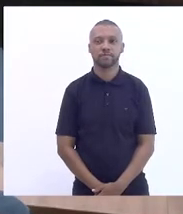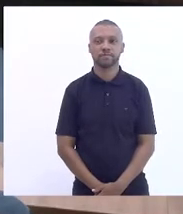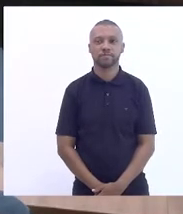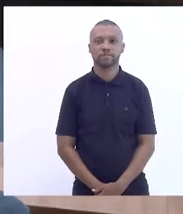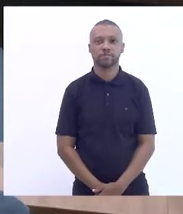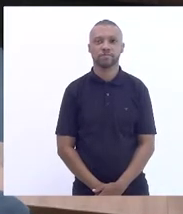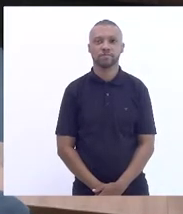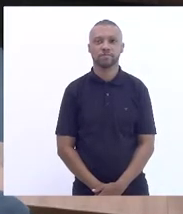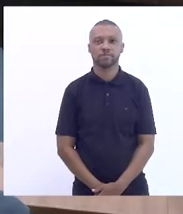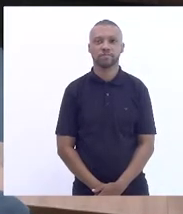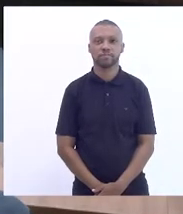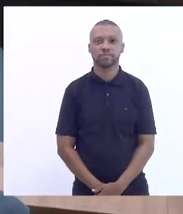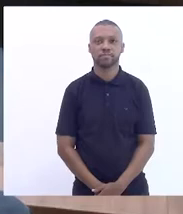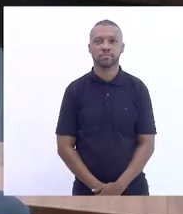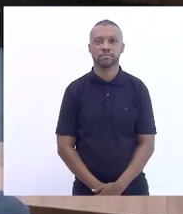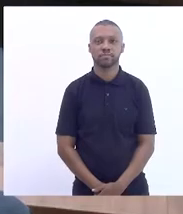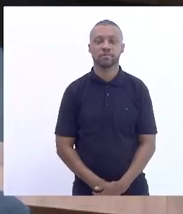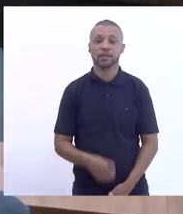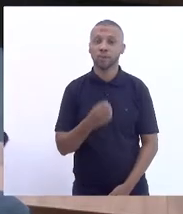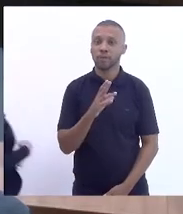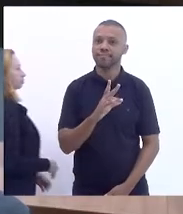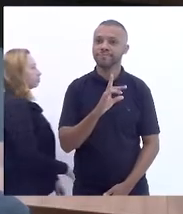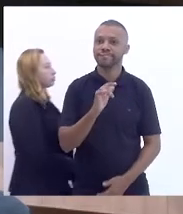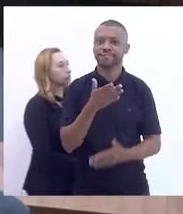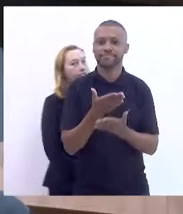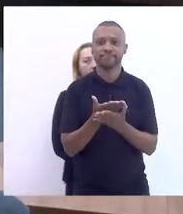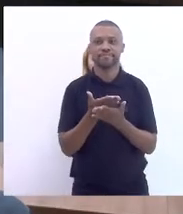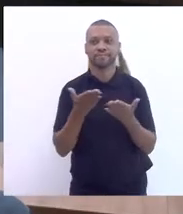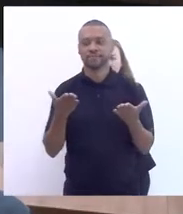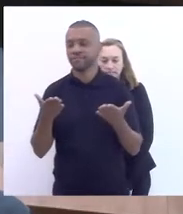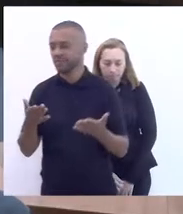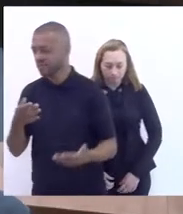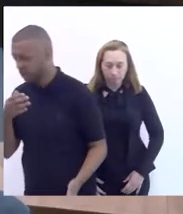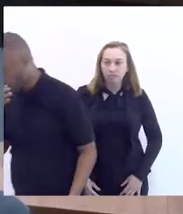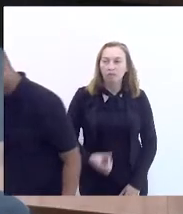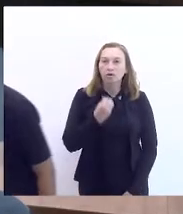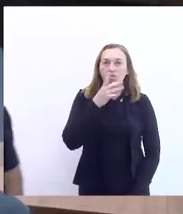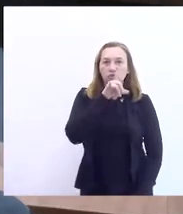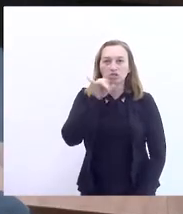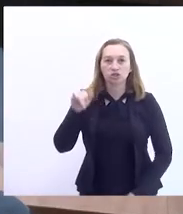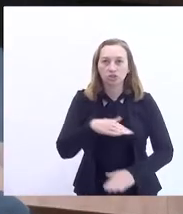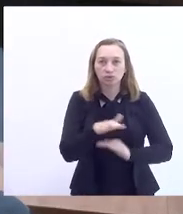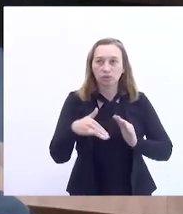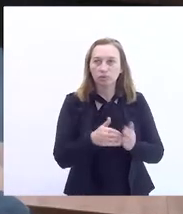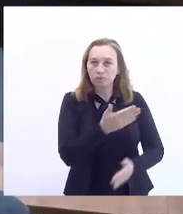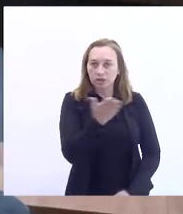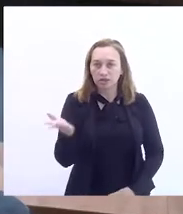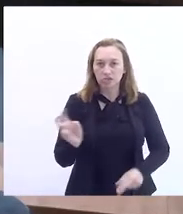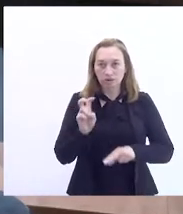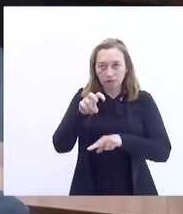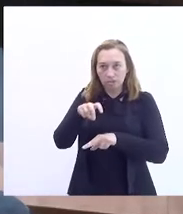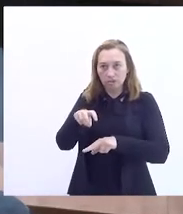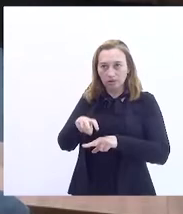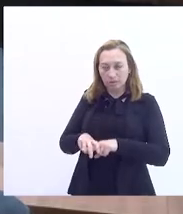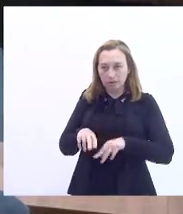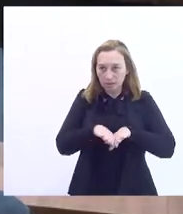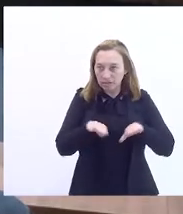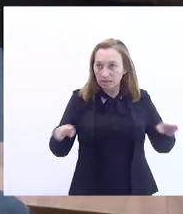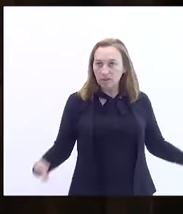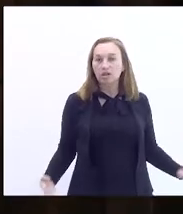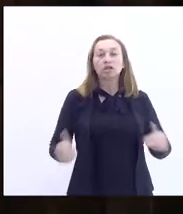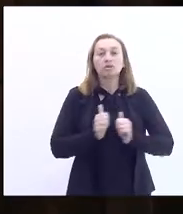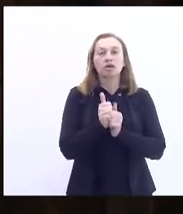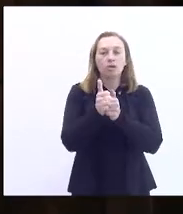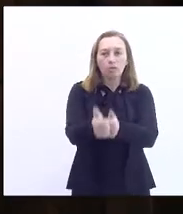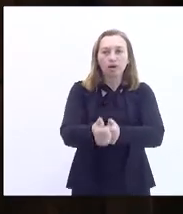Oi bom dia pessoal bom dia a todos aí que estão na mesa e nos